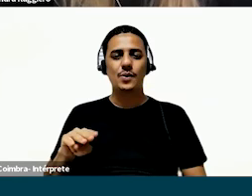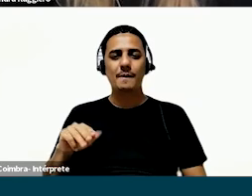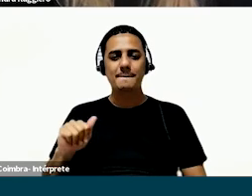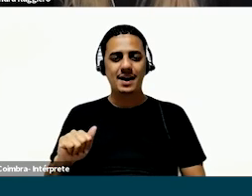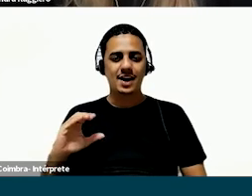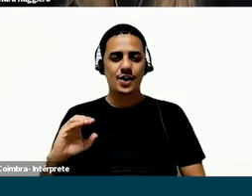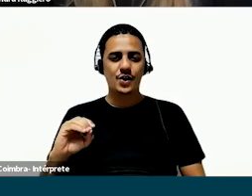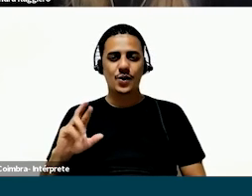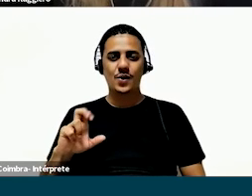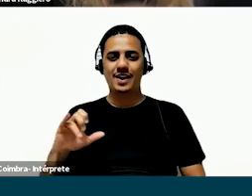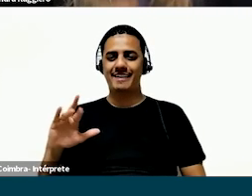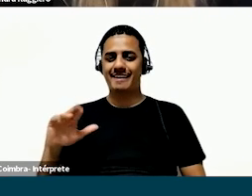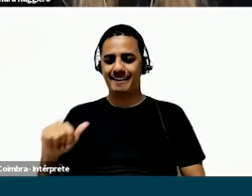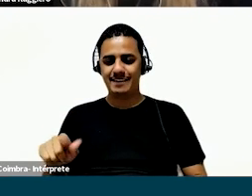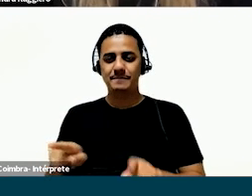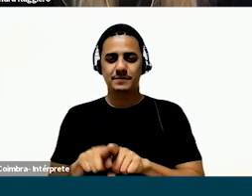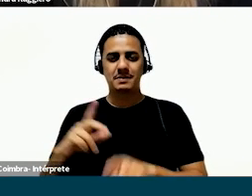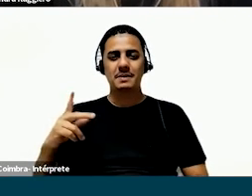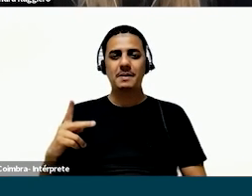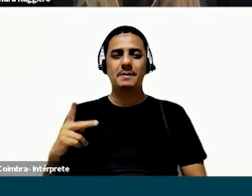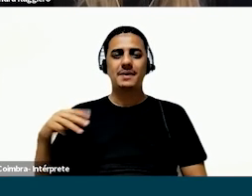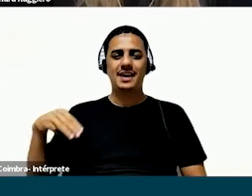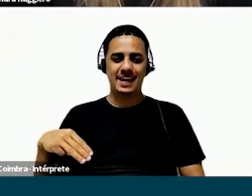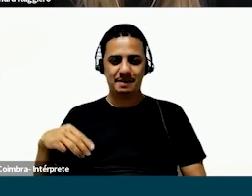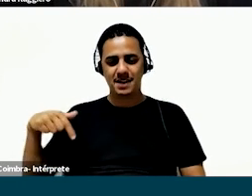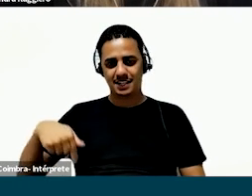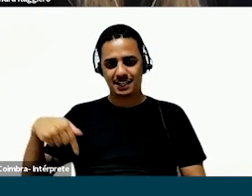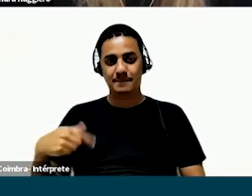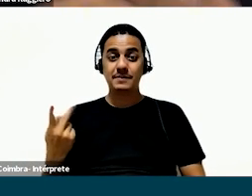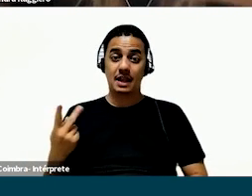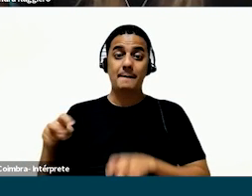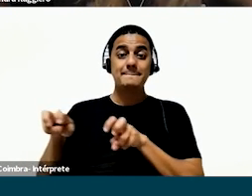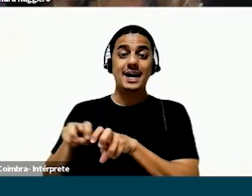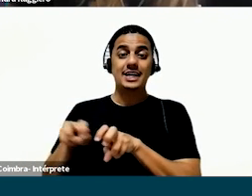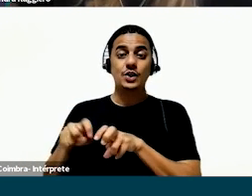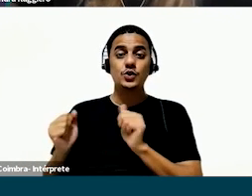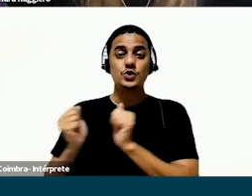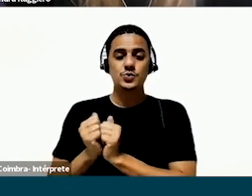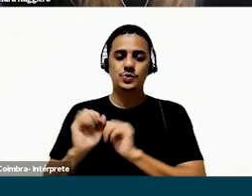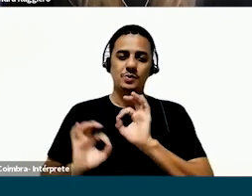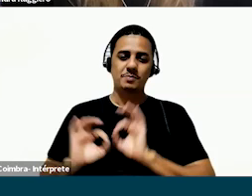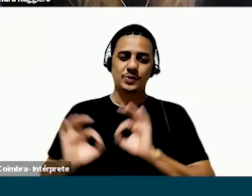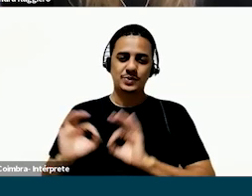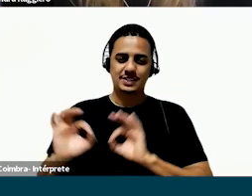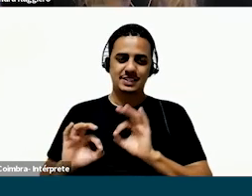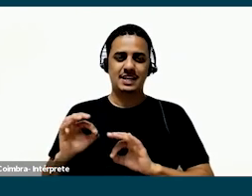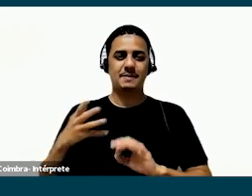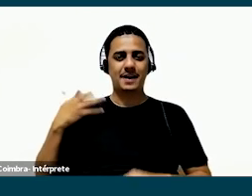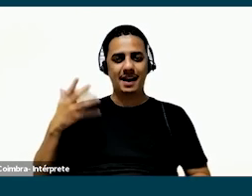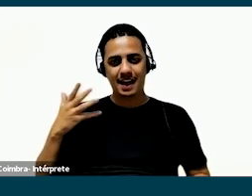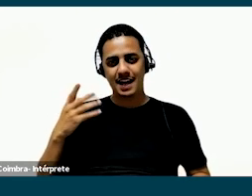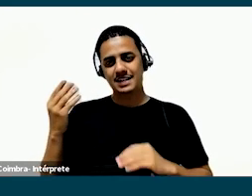a Luma Correia, que é Product Manager aqui na TOTVERS também, que pariu comigo na construção dessa